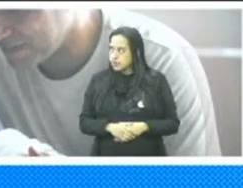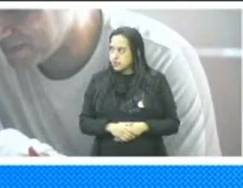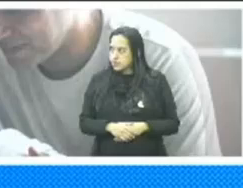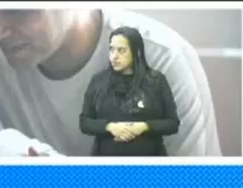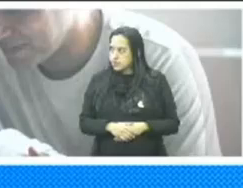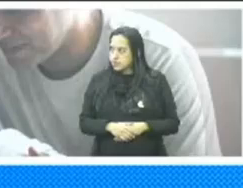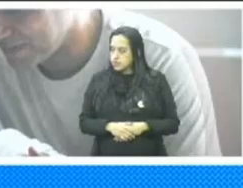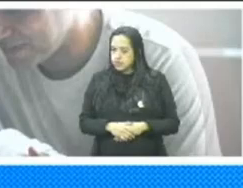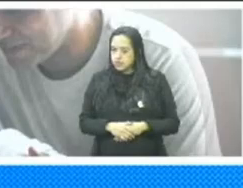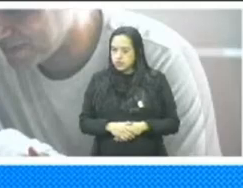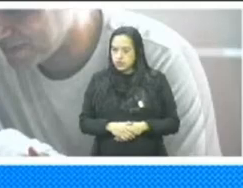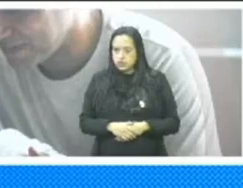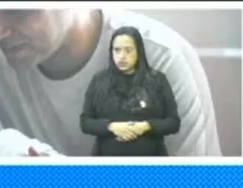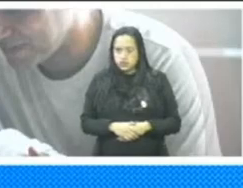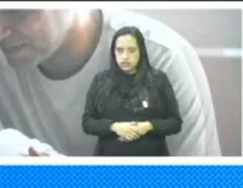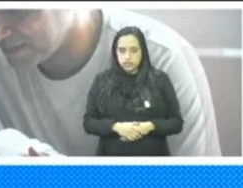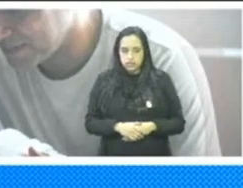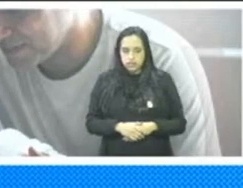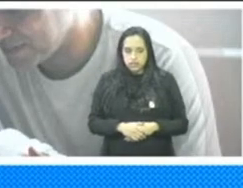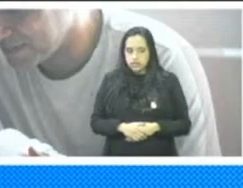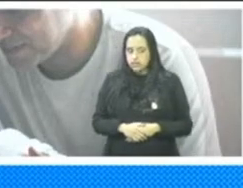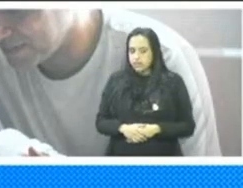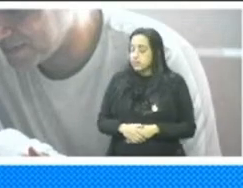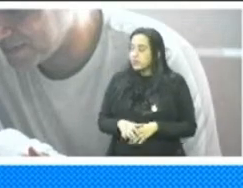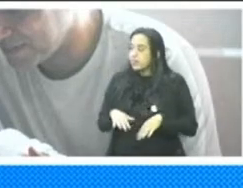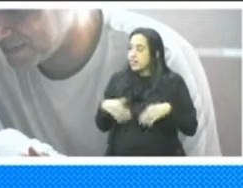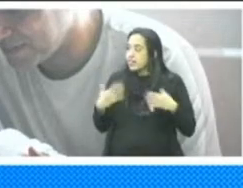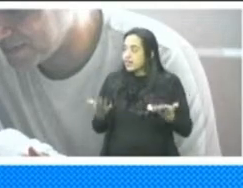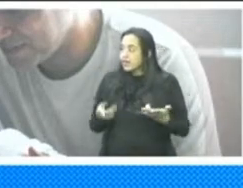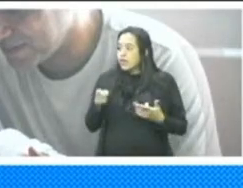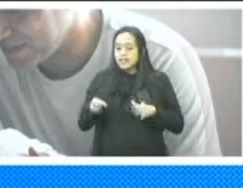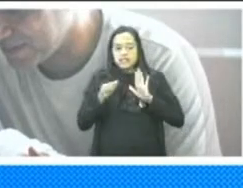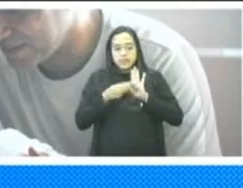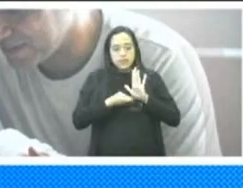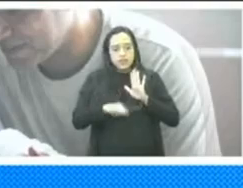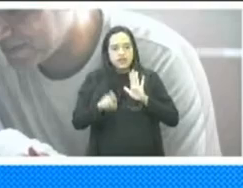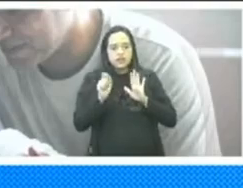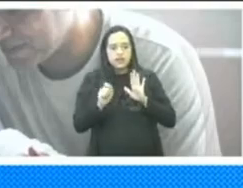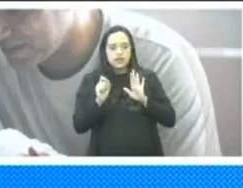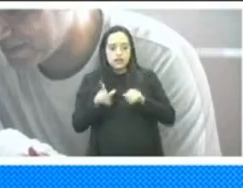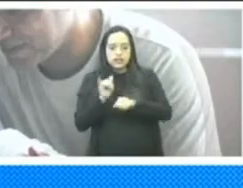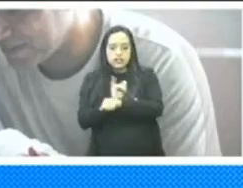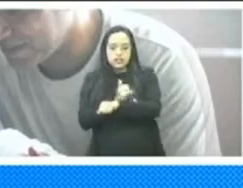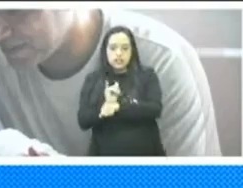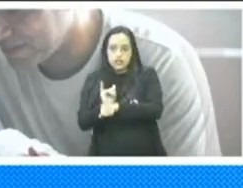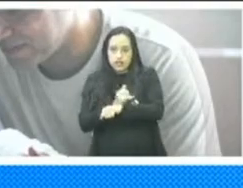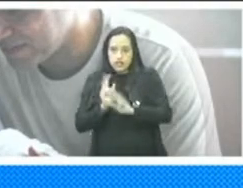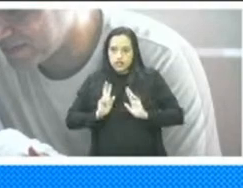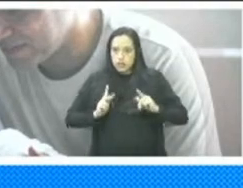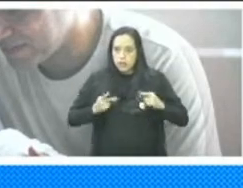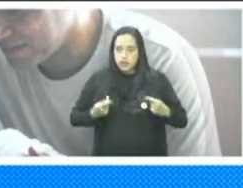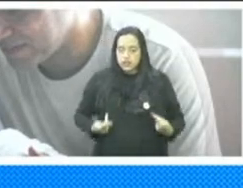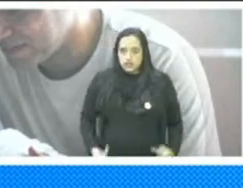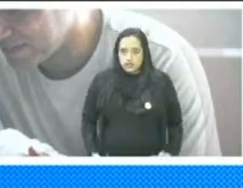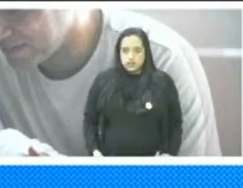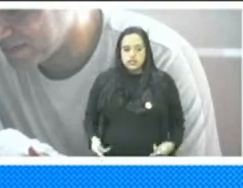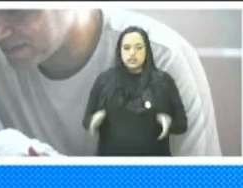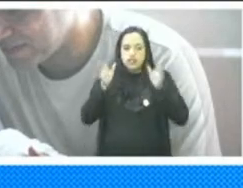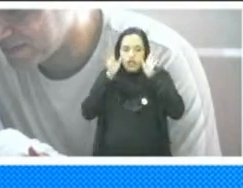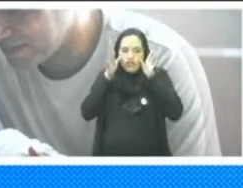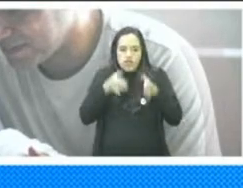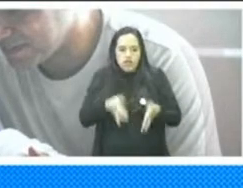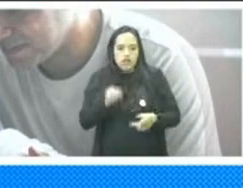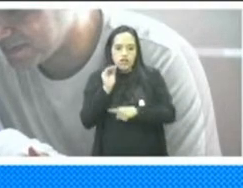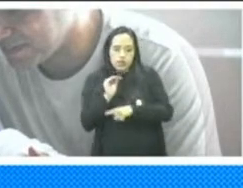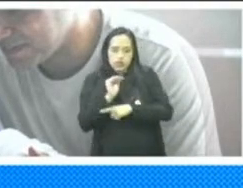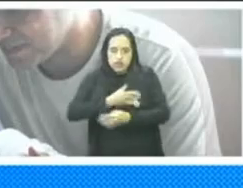Ele não está me ajudando. Bom, então, o método Canguru é uma estratégia humanizada, voltada ao cuidado